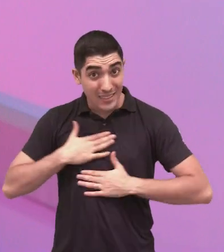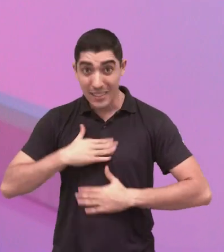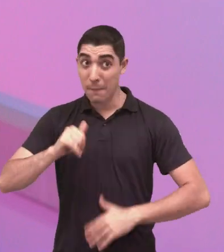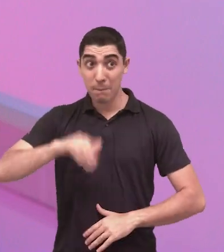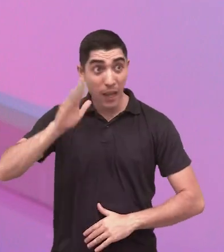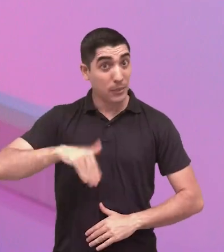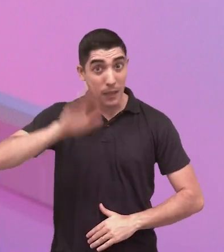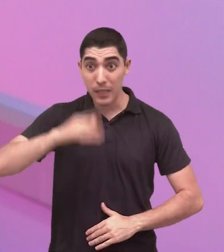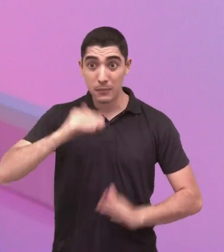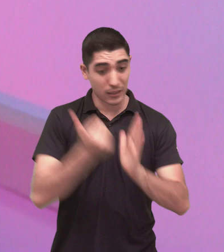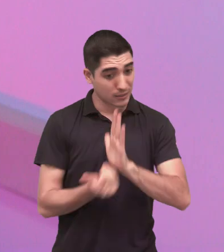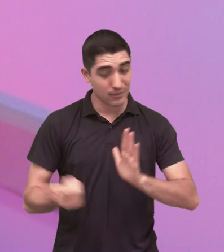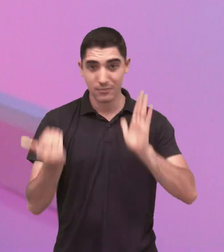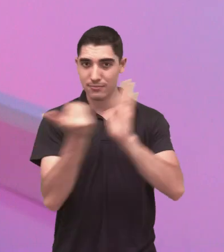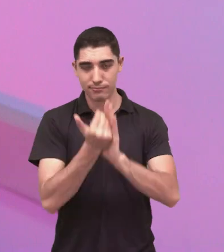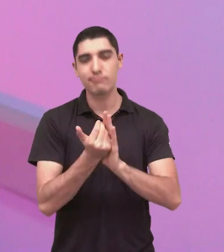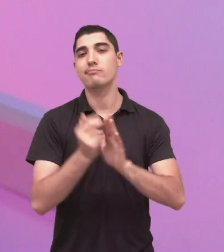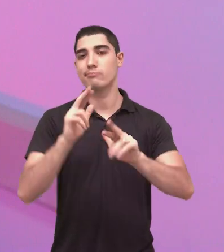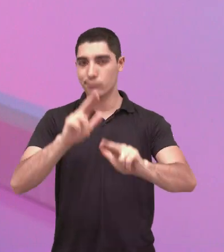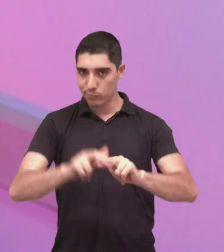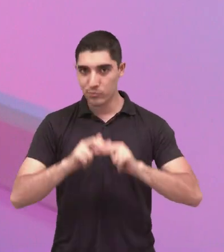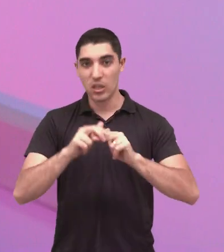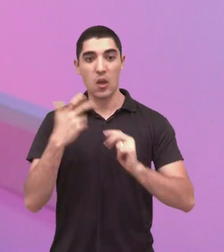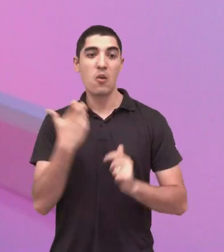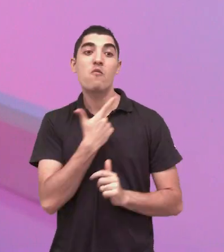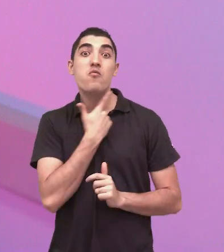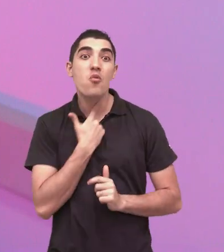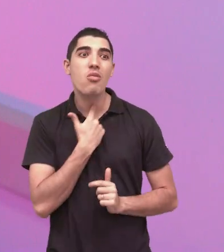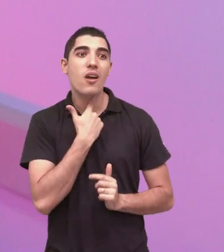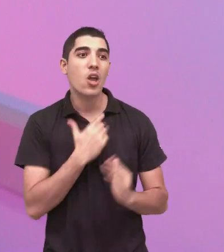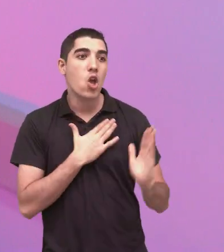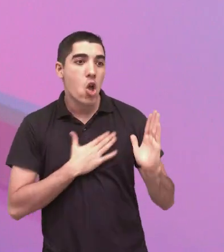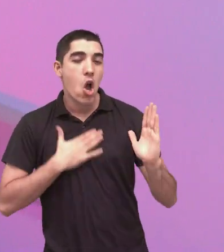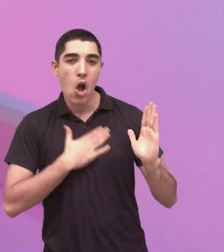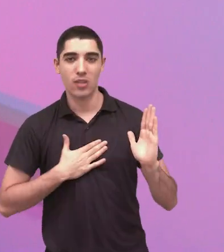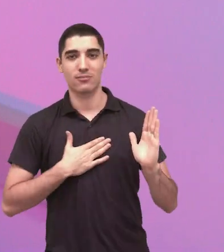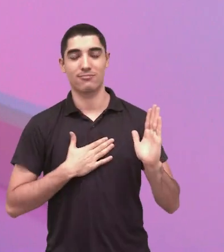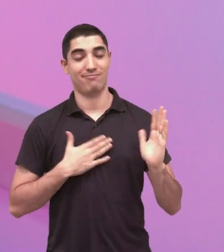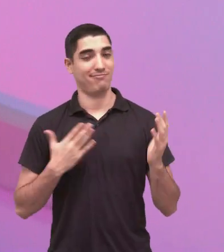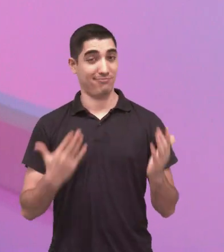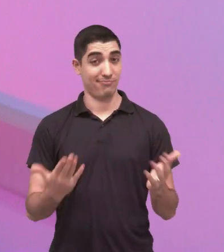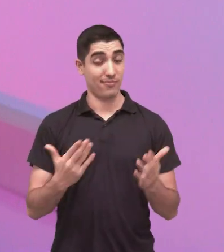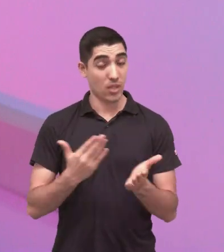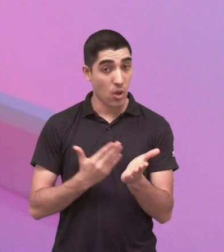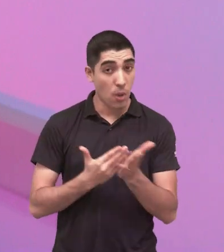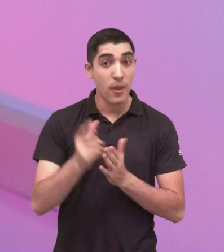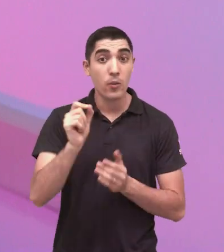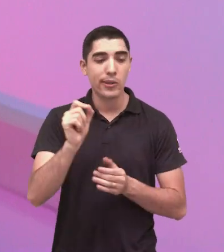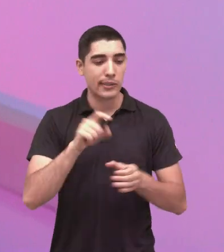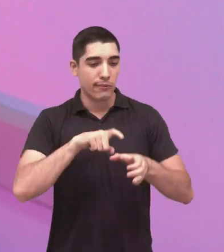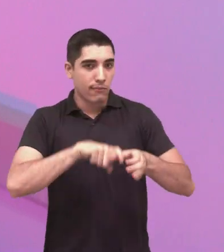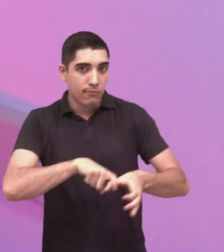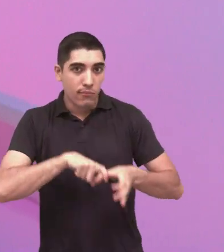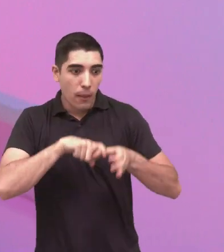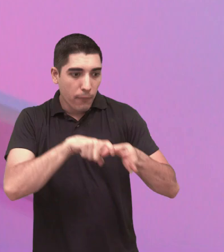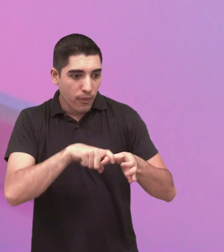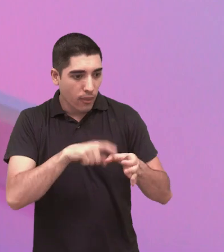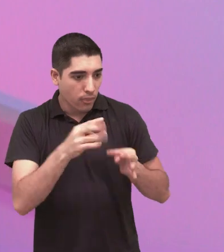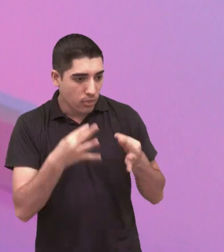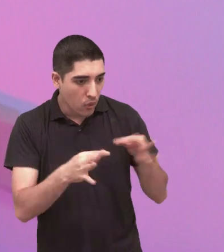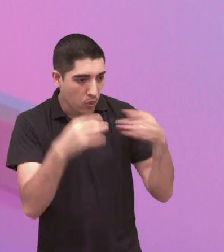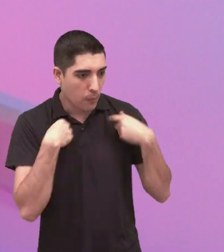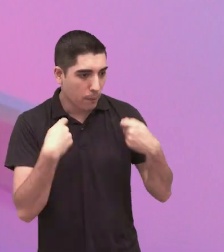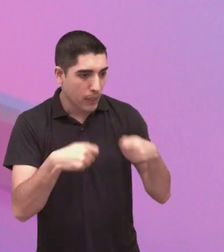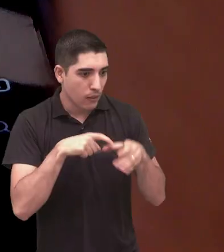de recompensa, porque essa área que eu acabei de citar está toda envolvida no sistema de recompensa. Eu começo a desenvolver uma